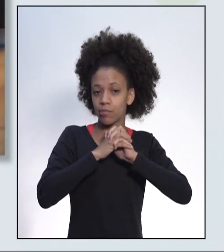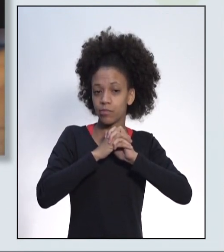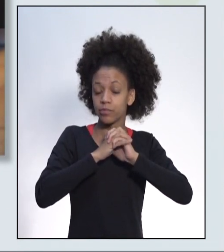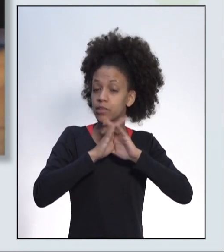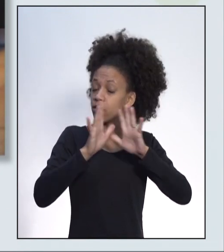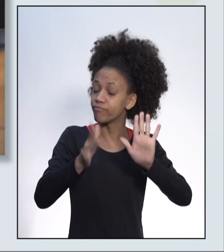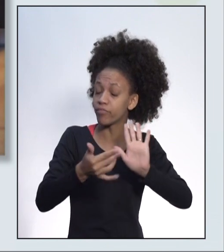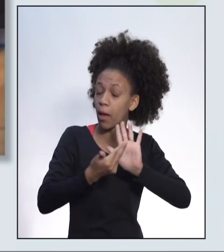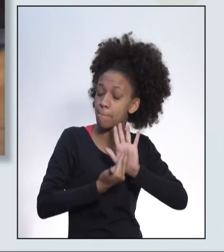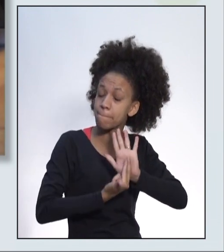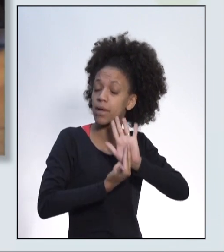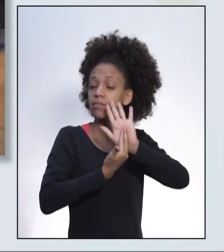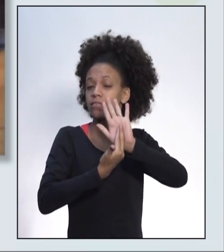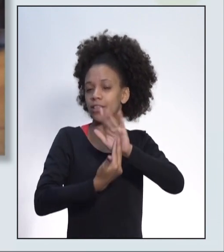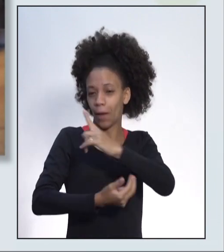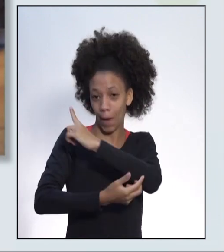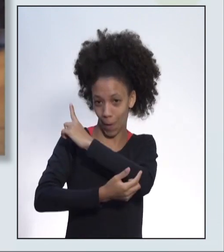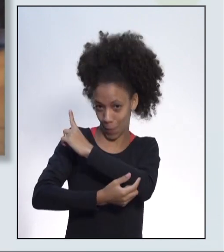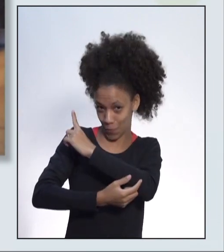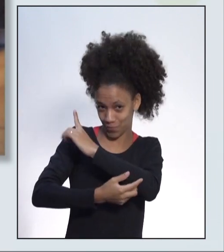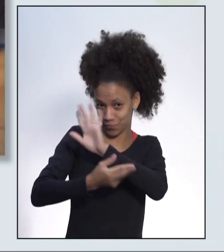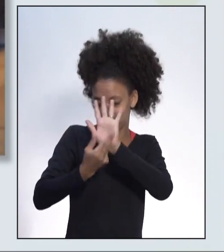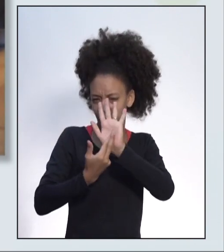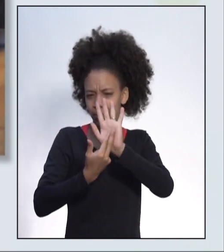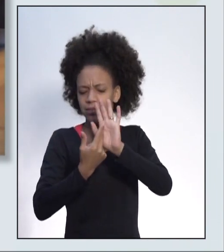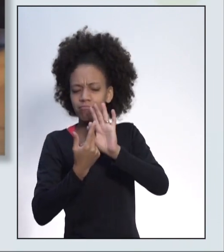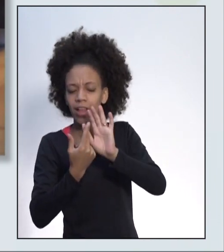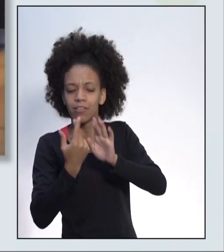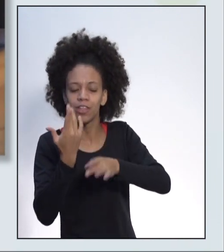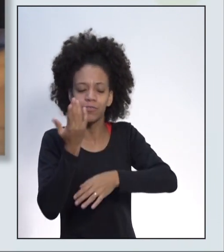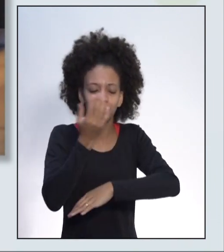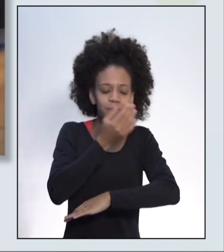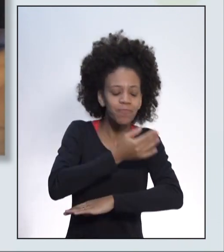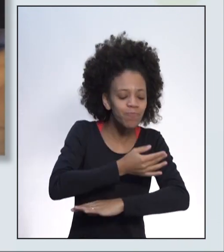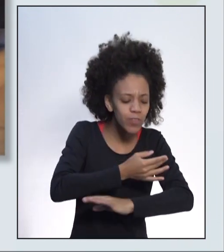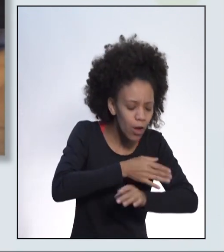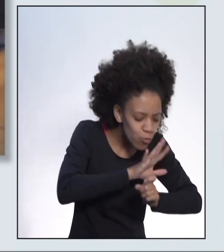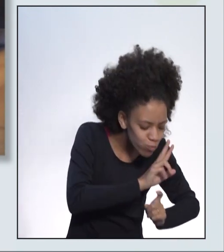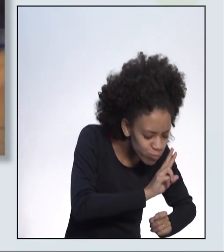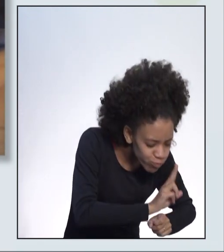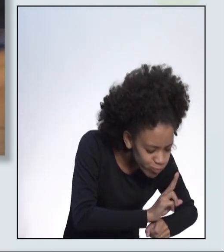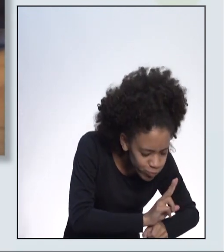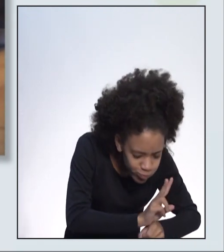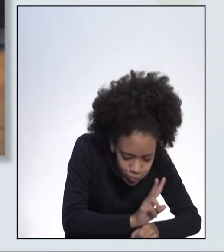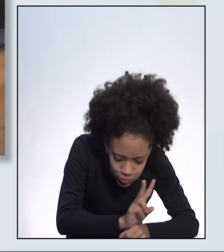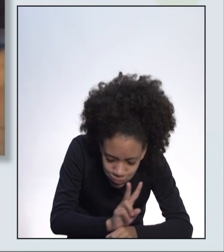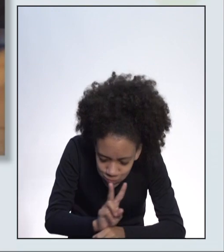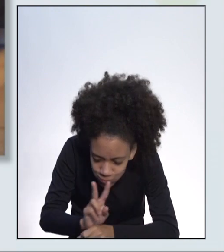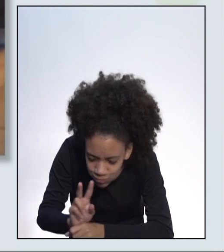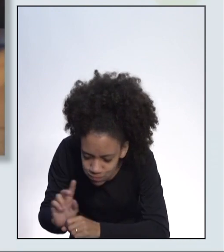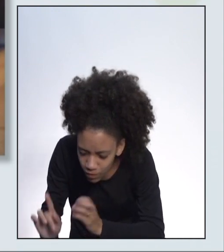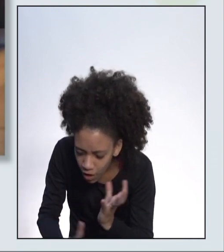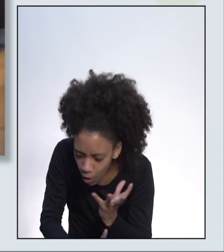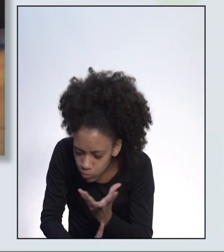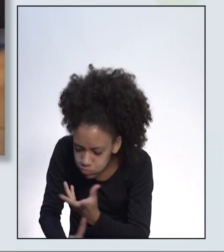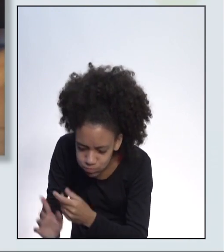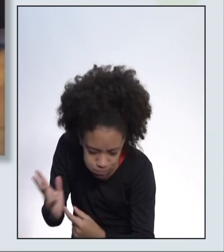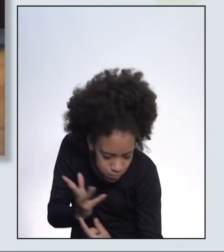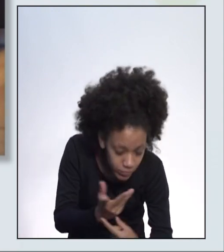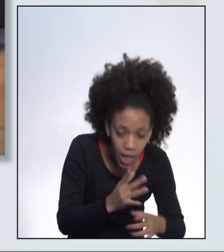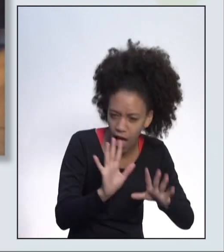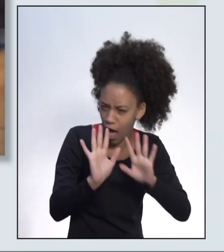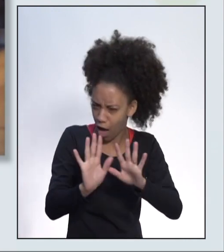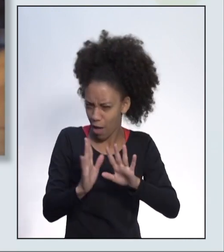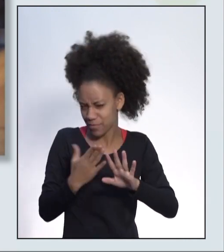é para representar eu passando mais tempo com algumas plantinhas aqui em casa. Vou arrumar aqui melhor, né? Deixa eu